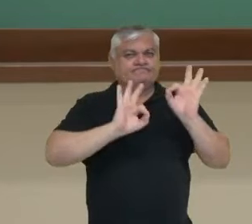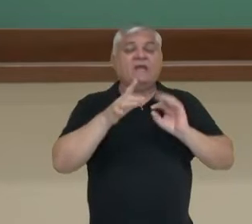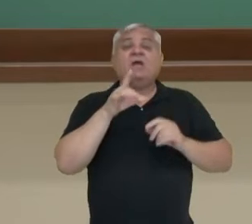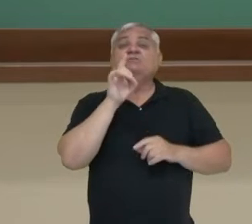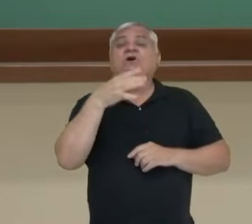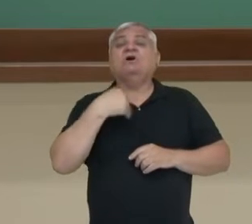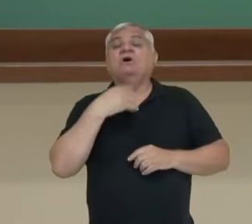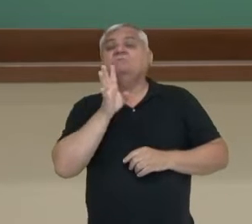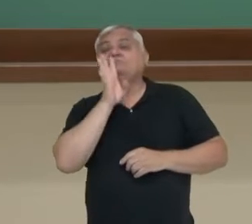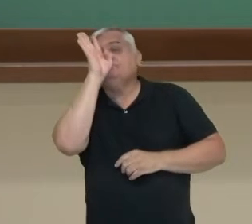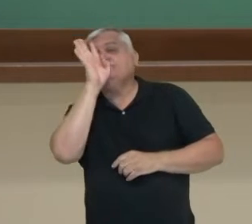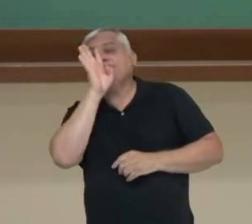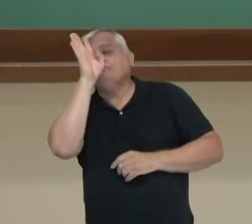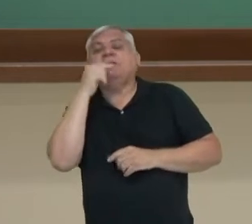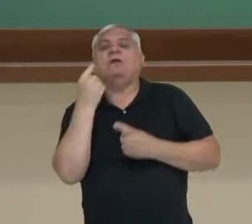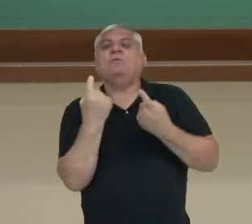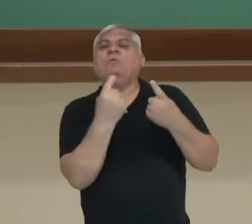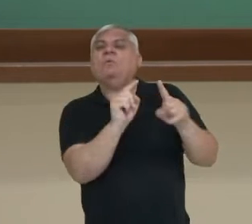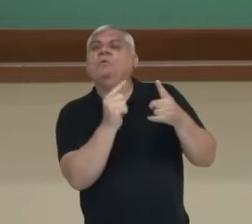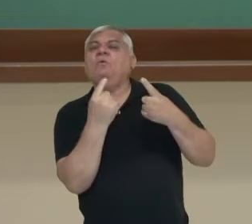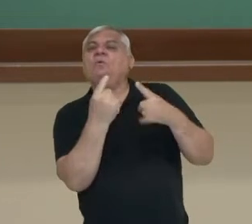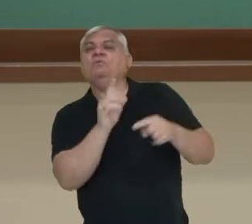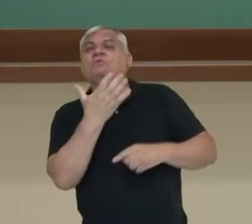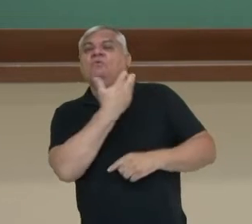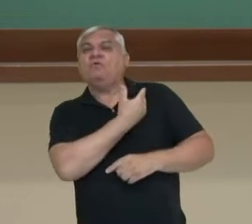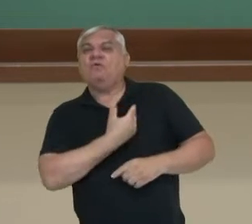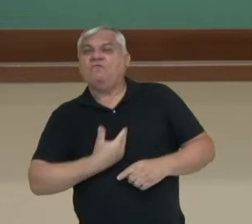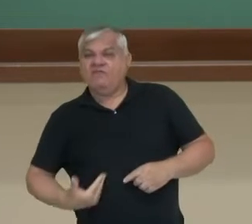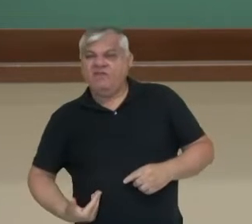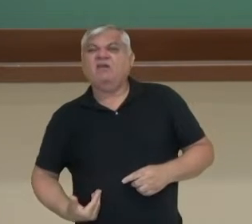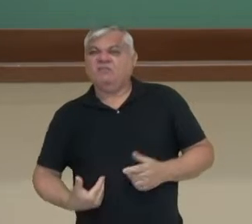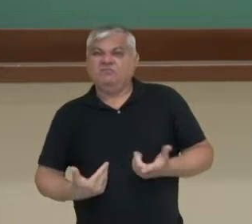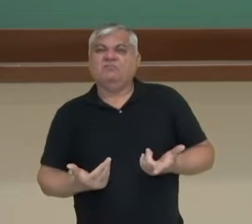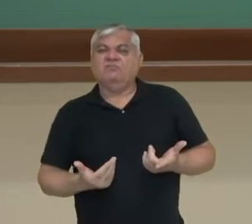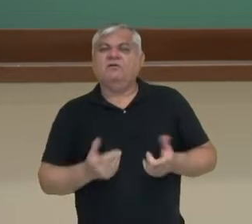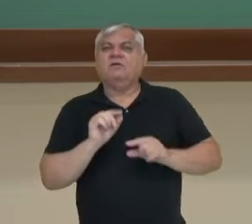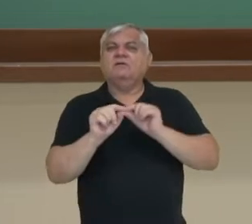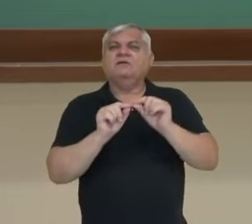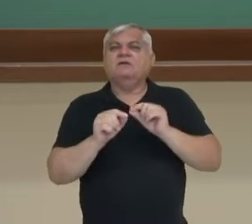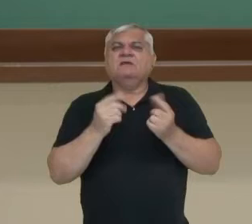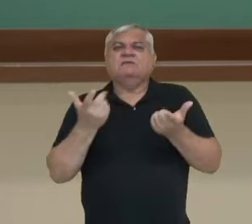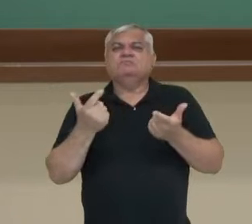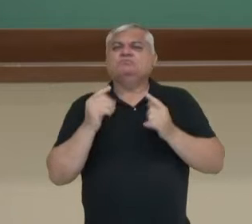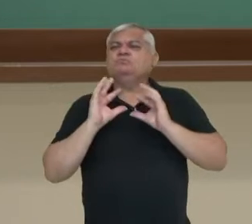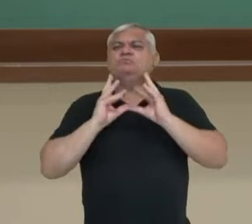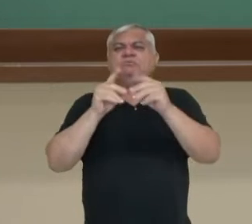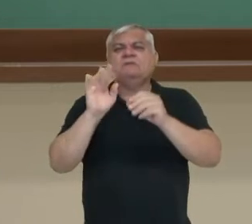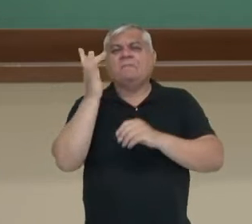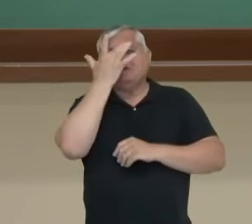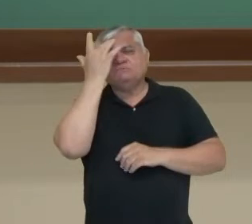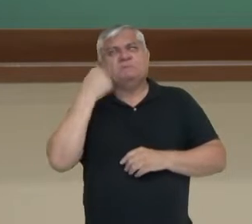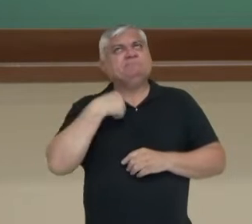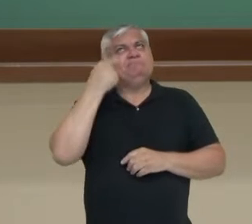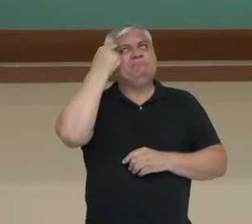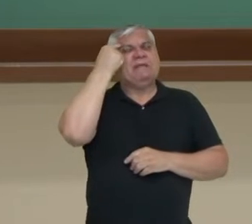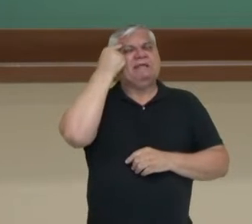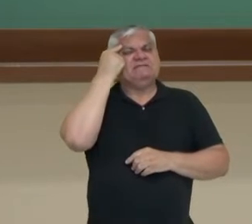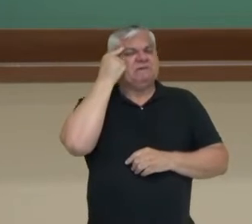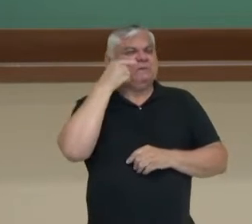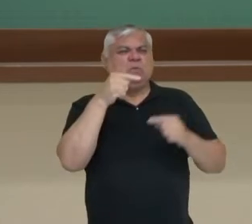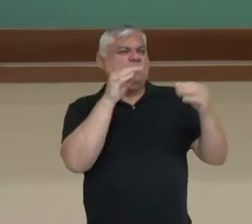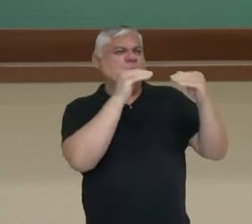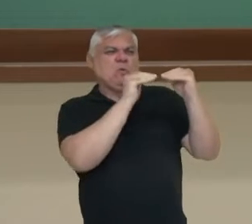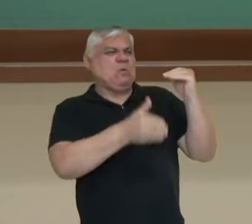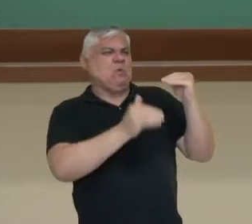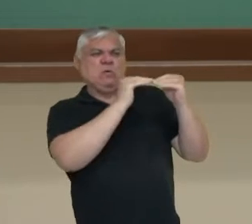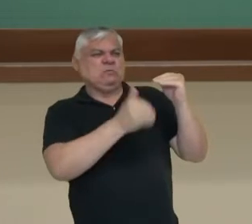de subversão. O que era o crime de subversão? Era um crime muito genérico. Basicamente, você pensar de maneira diferente